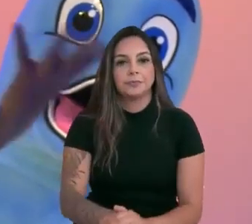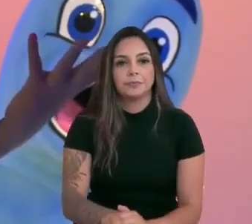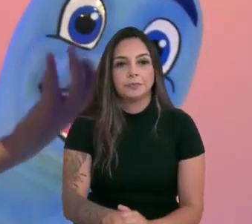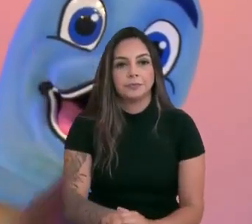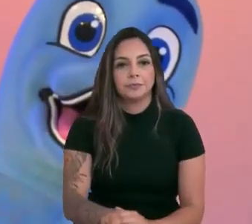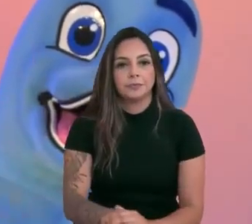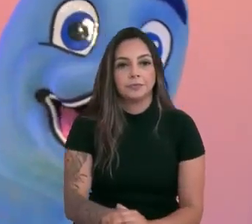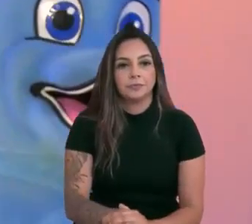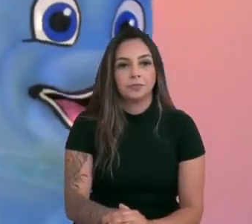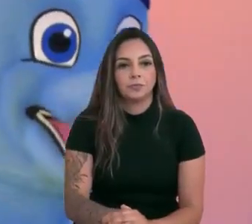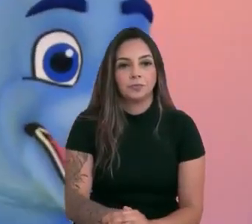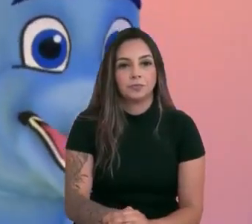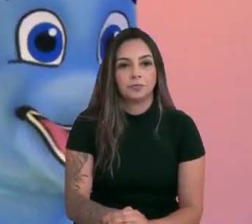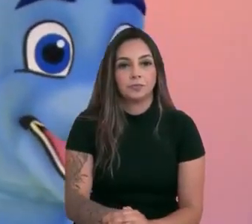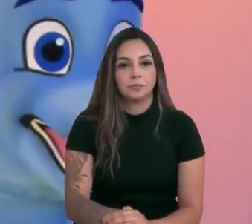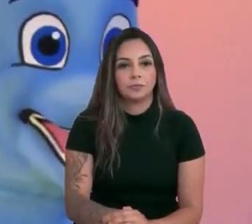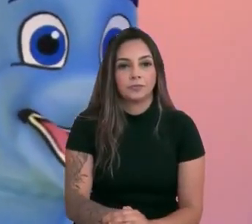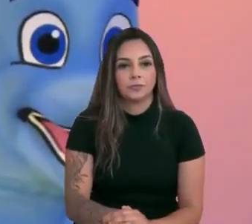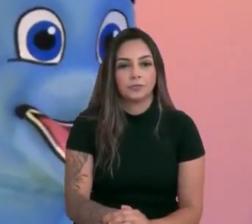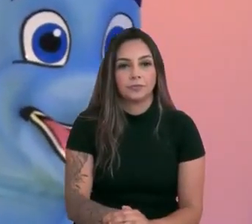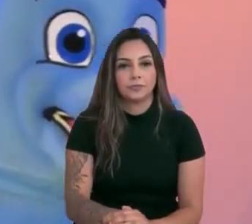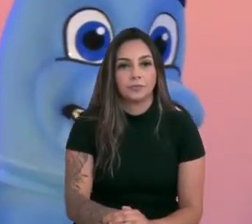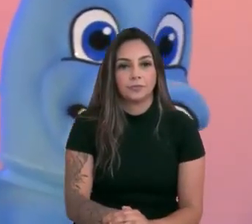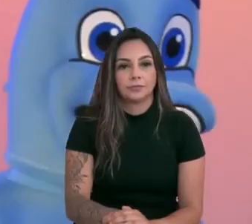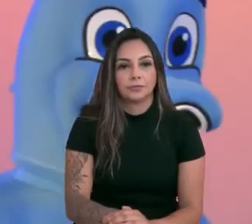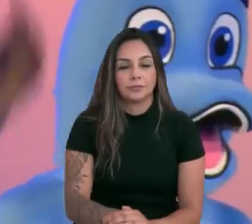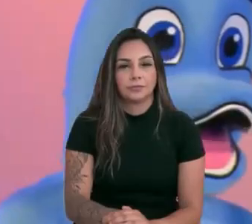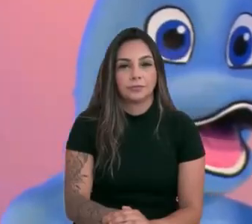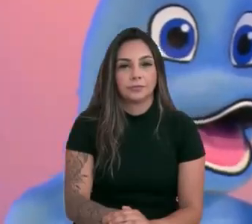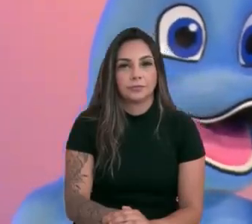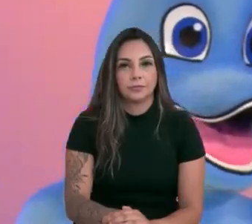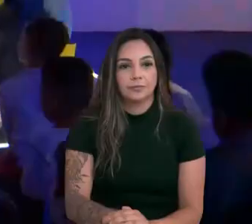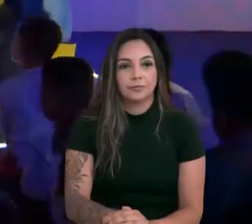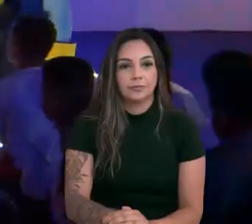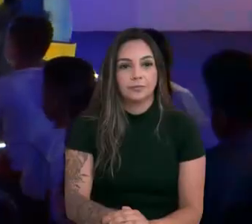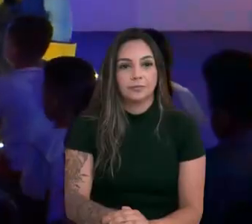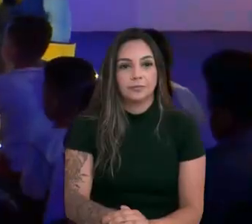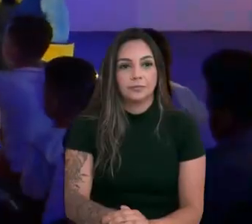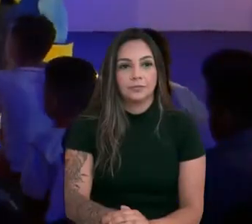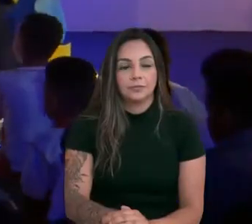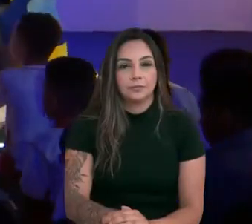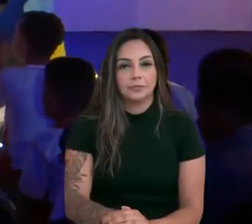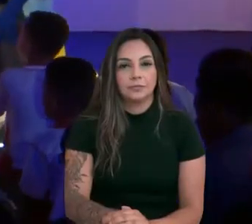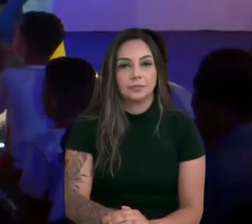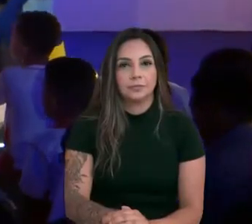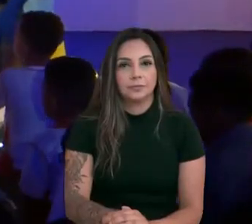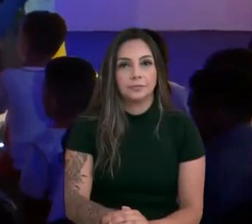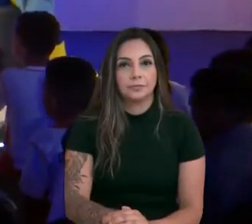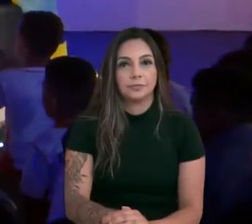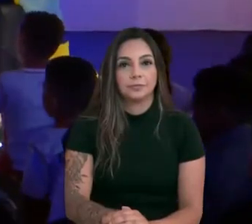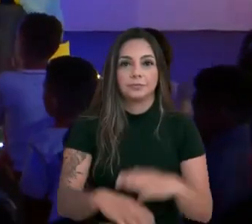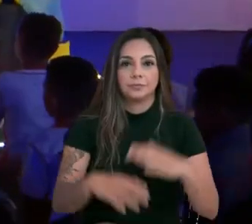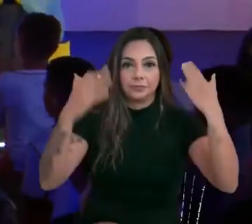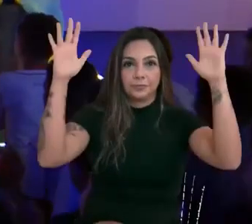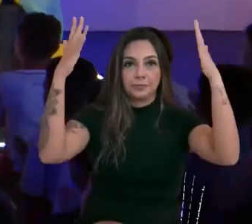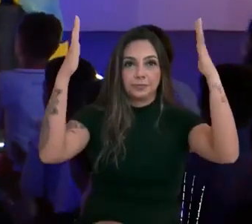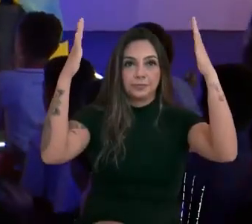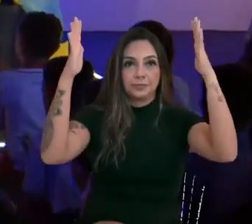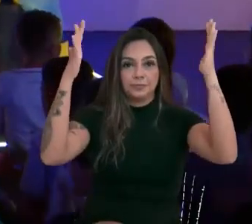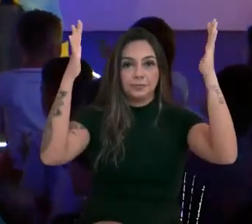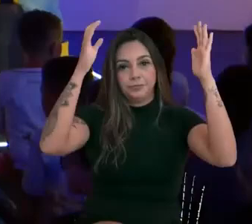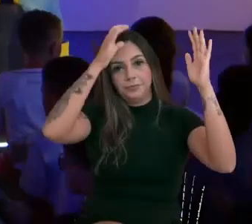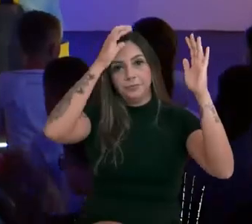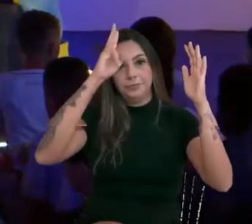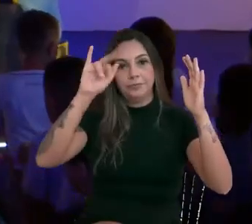o reino de Azulia nas nossas vidas. Ó, beijo para vocês. Palmas para tia Valéria!